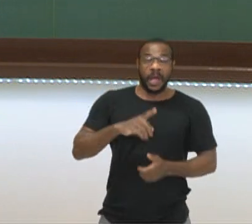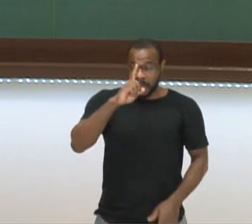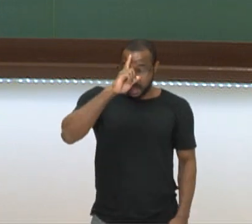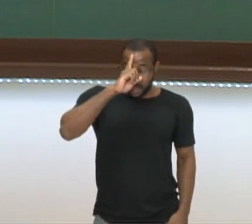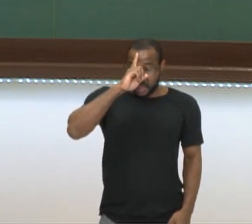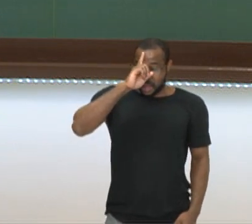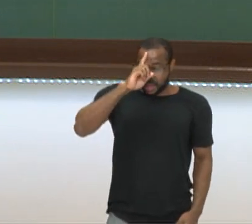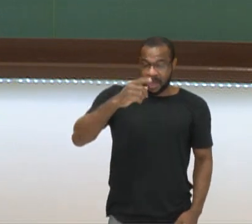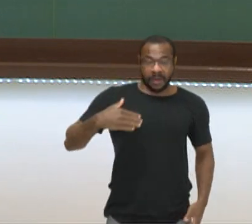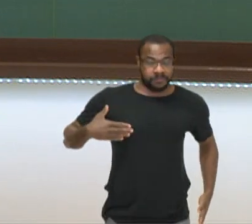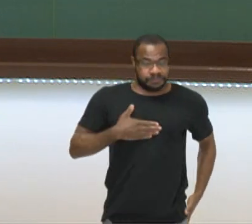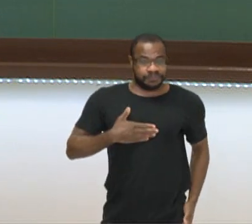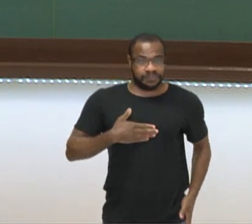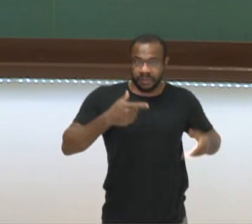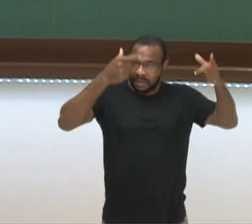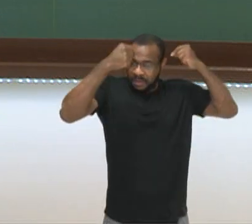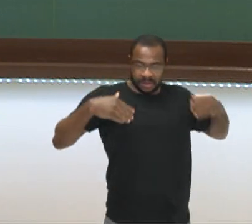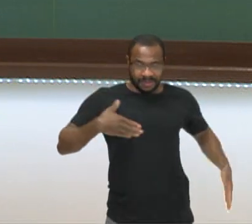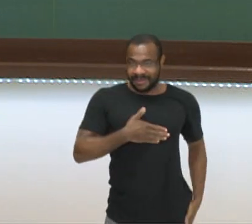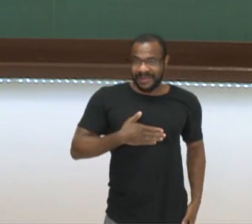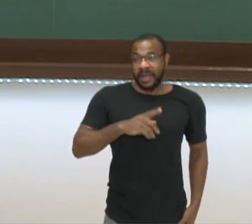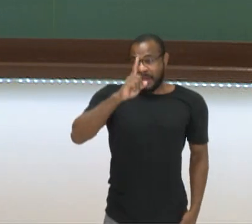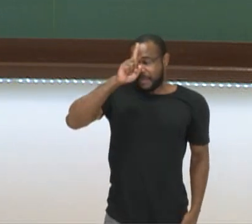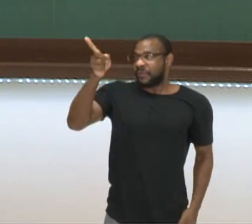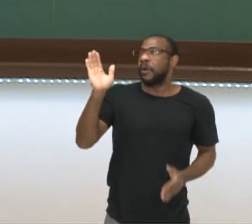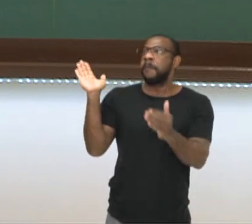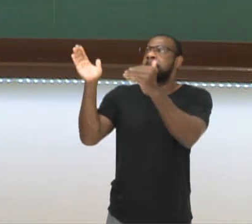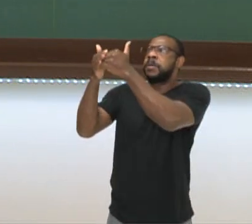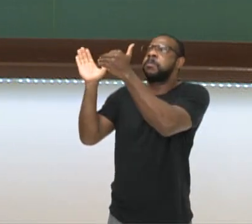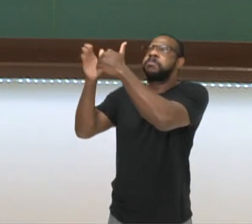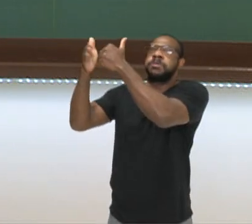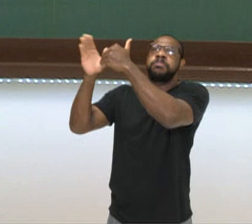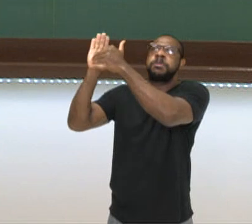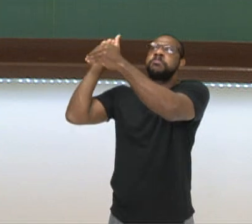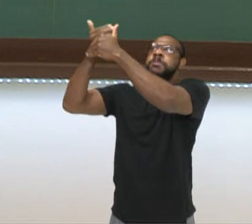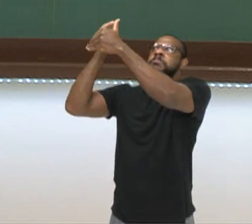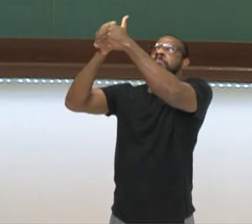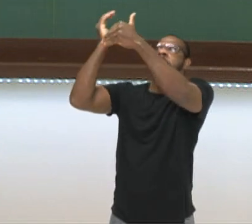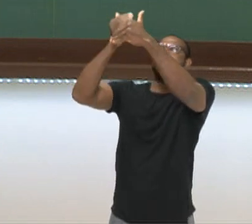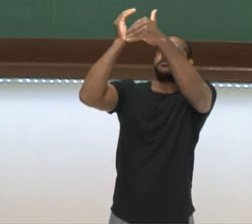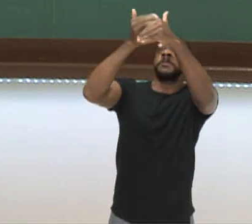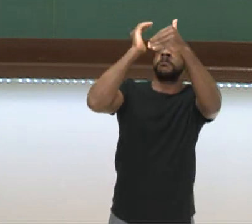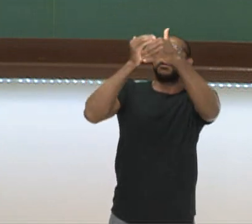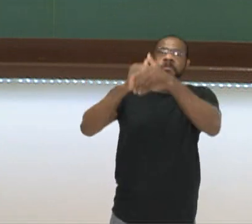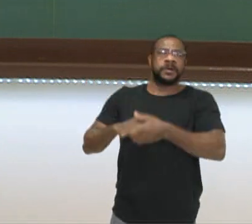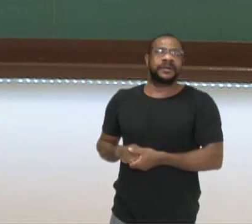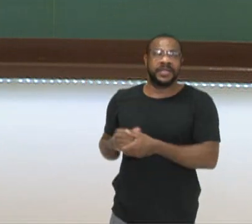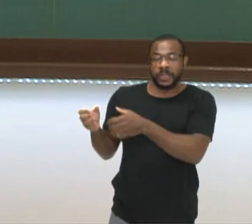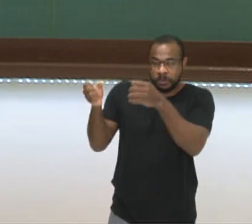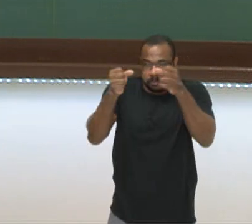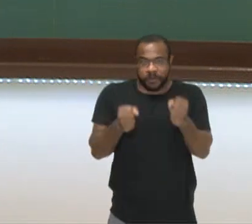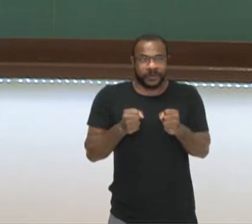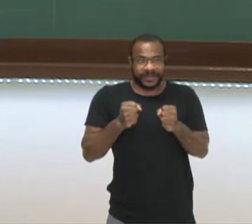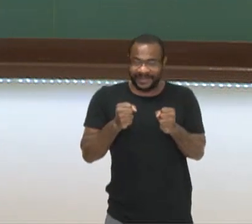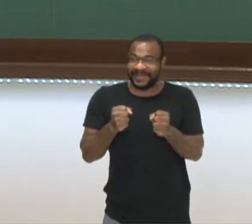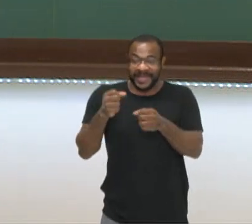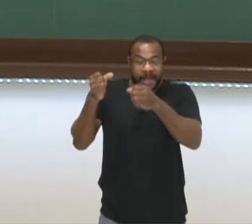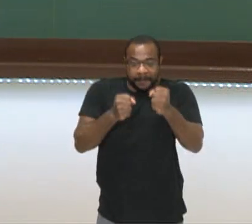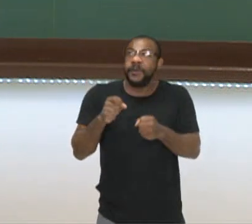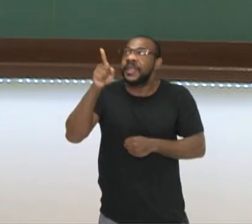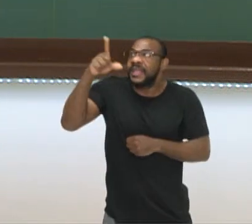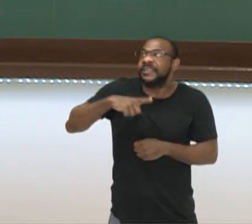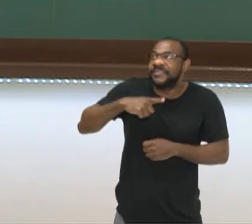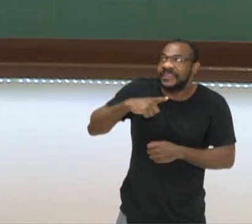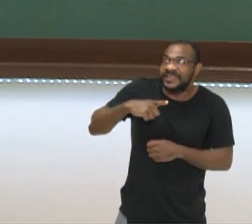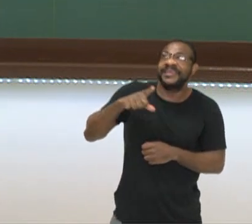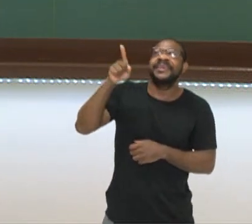econômica, a França conseguiria um destaque comercial e todo aquele poder industrial que antes